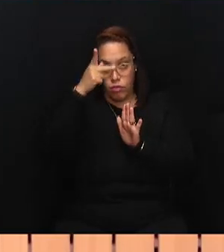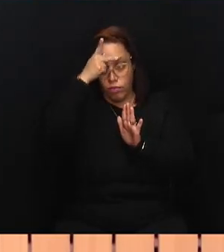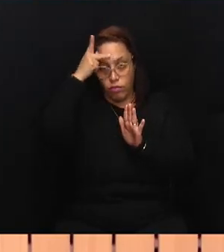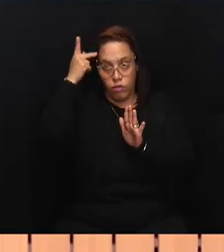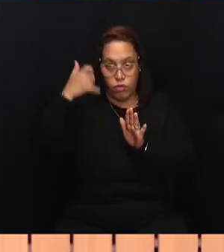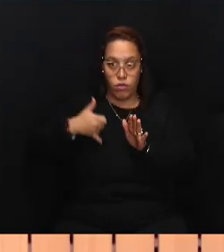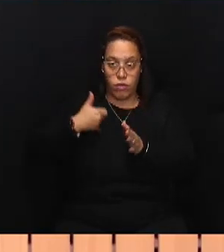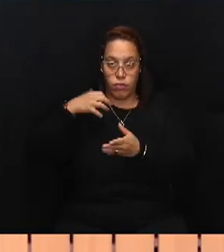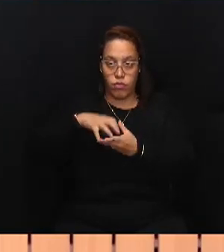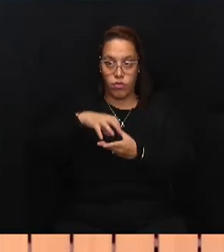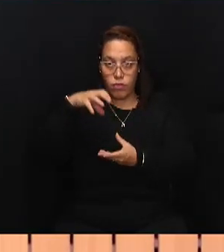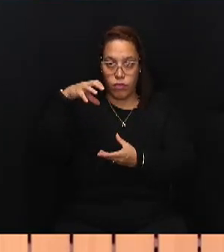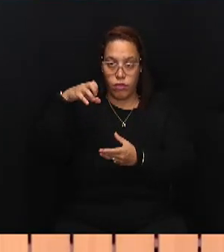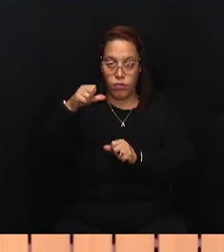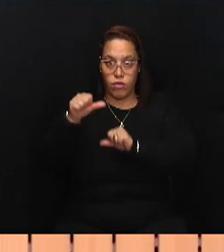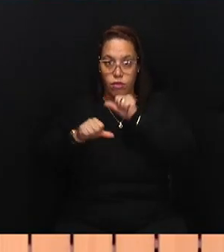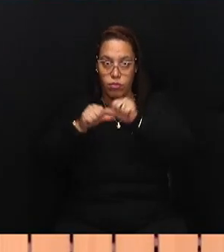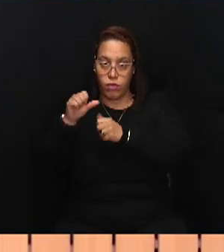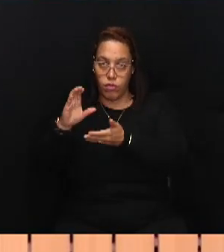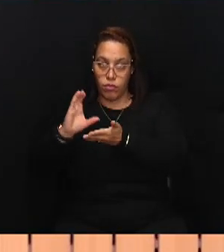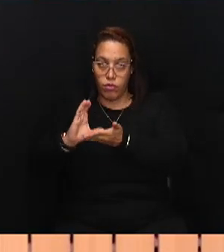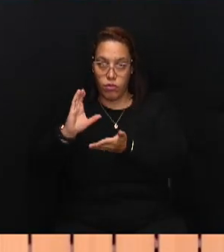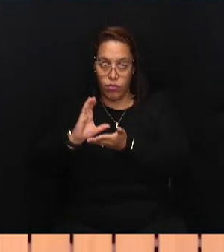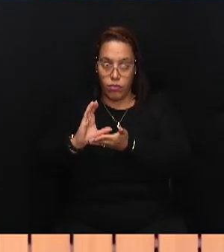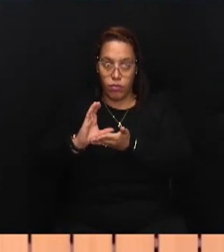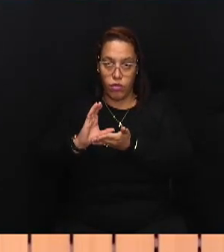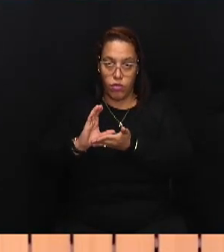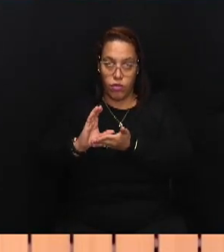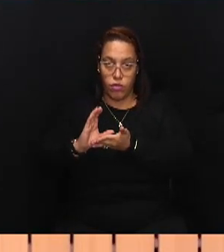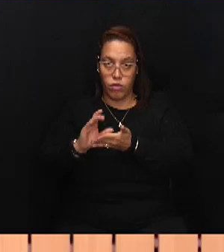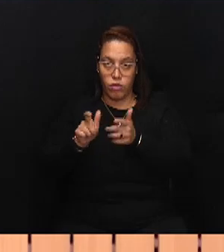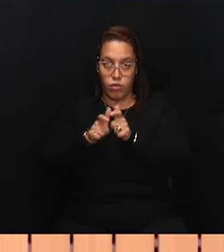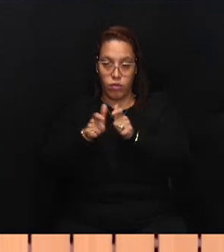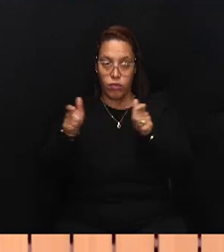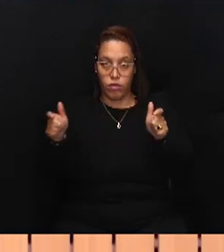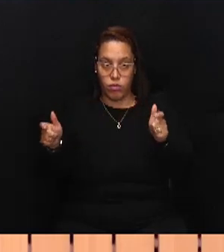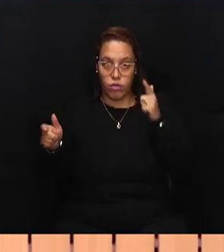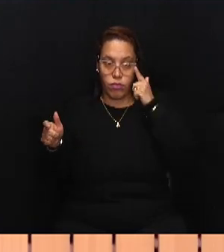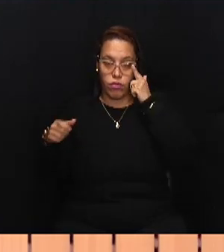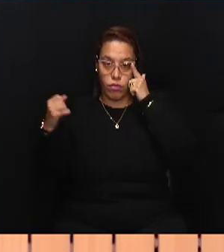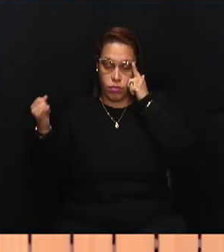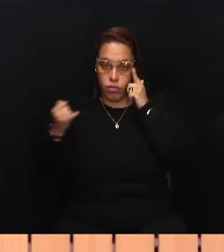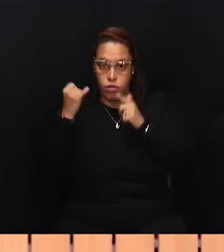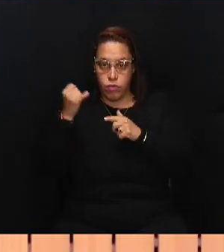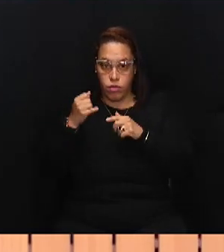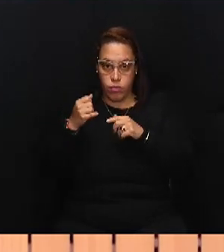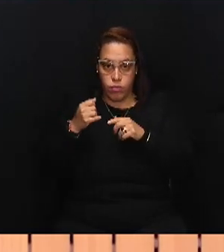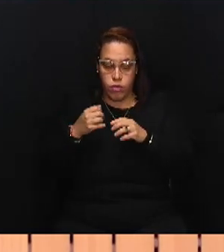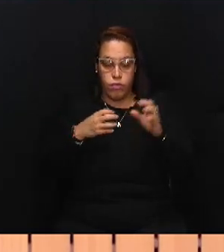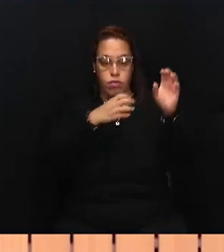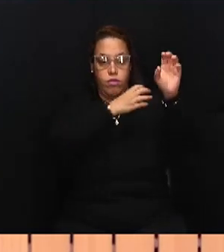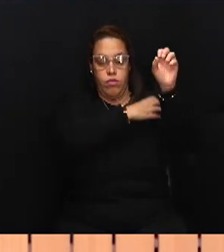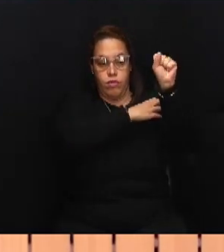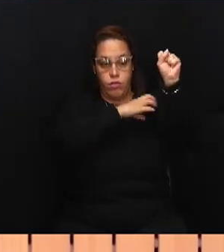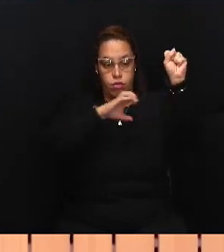Conselho. Porque há uma mudança no Conselho Nacional de amplitude, da importância do empoderamento da mulher,